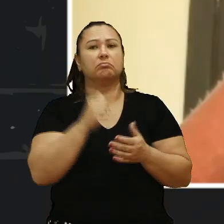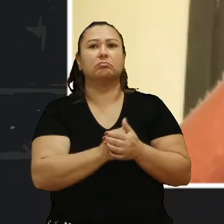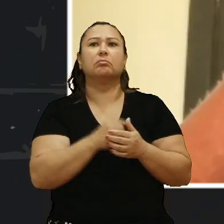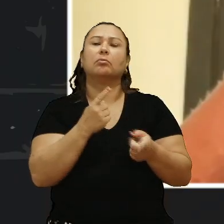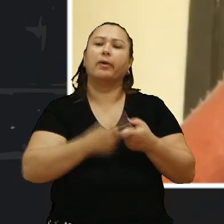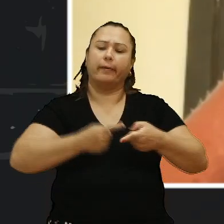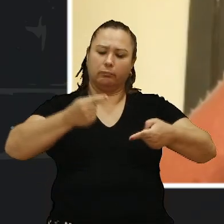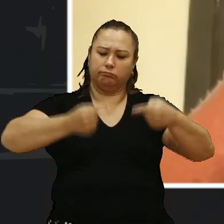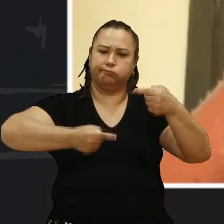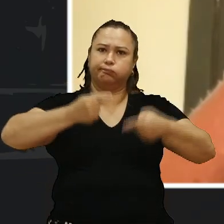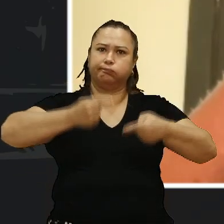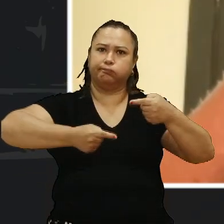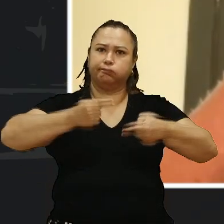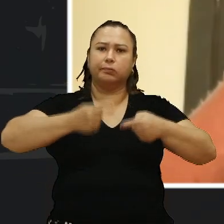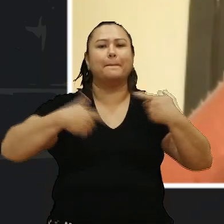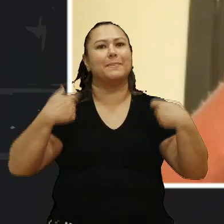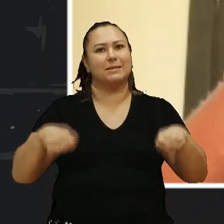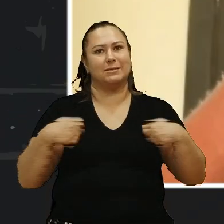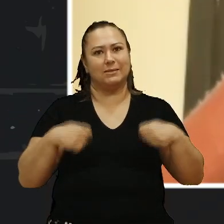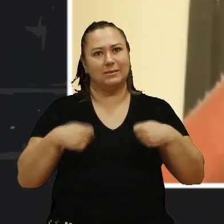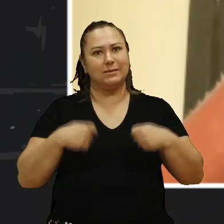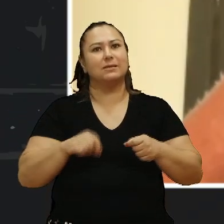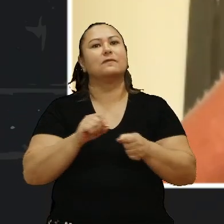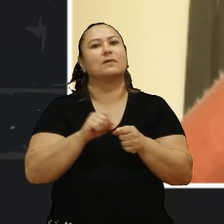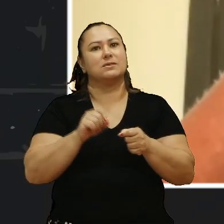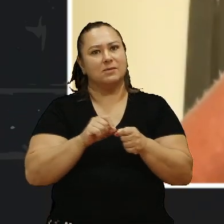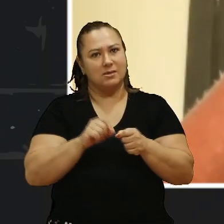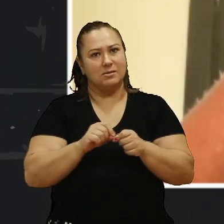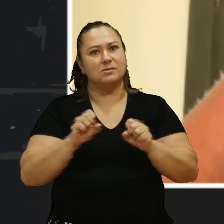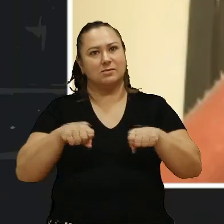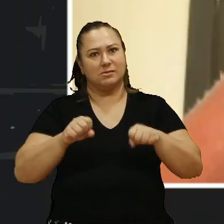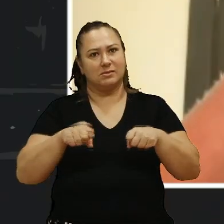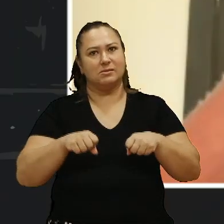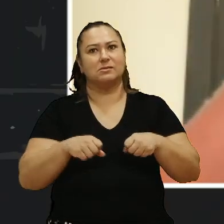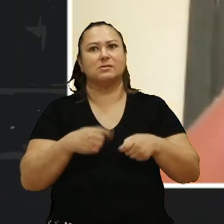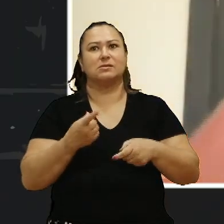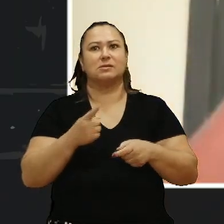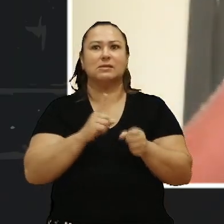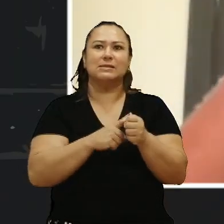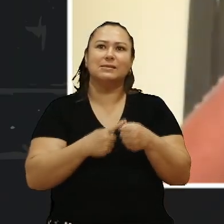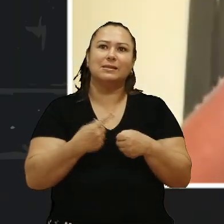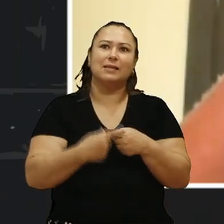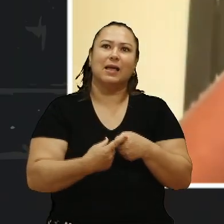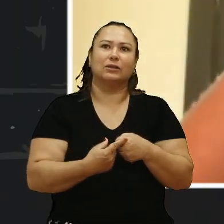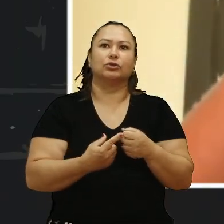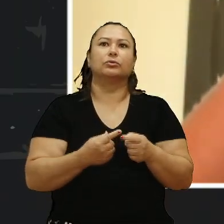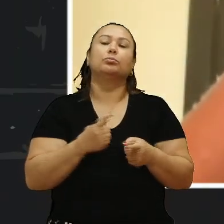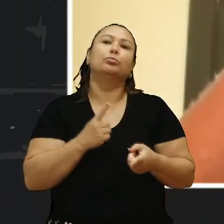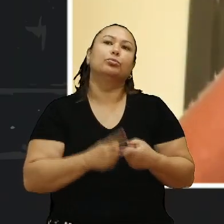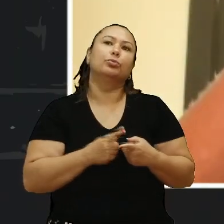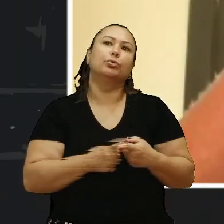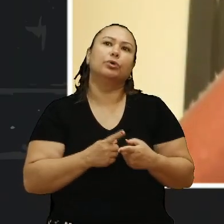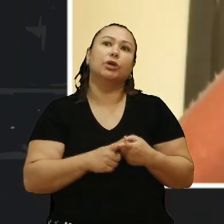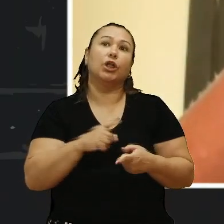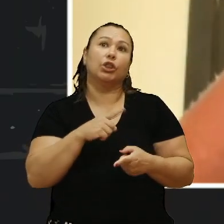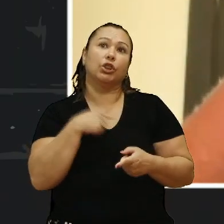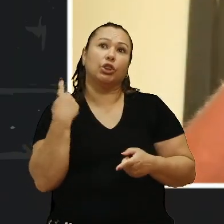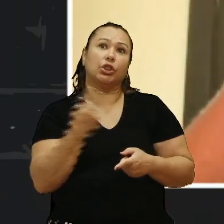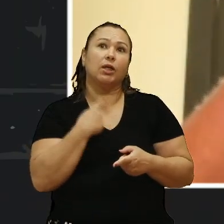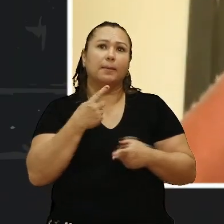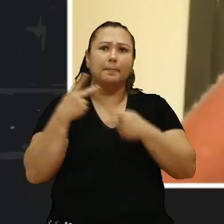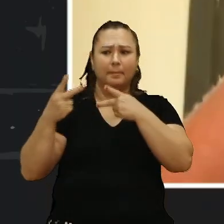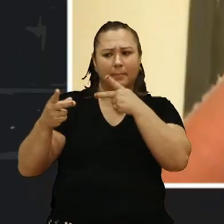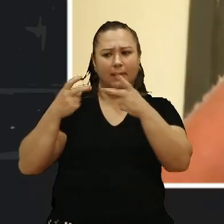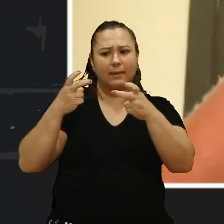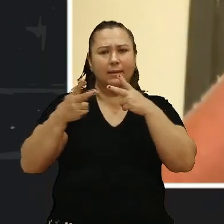um debate que a gente precisa fazer na nossa cidade, tanto que nós estamos vendo que